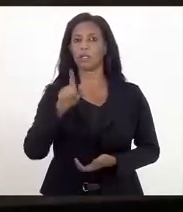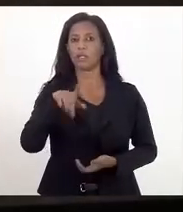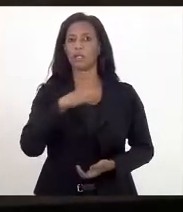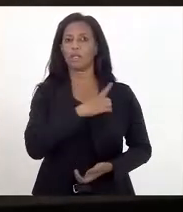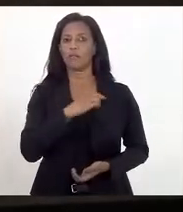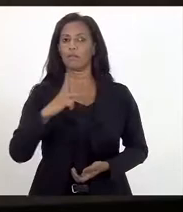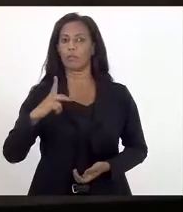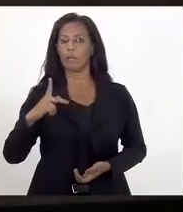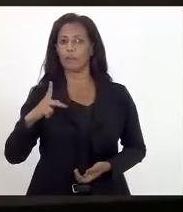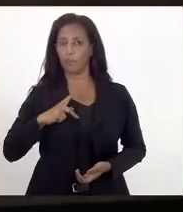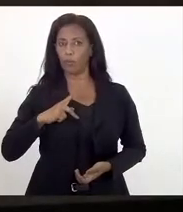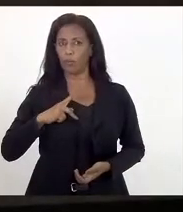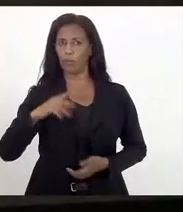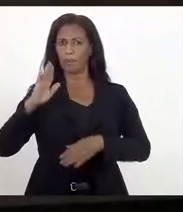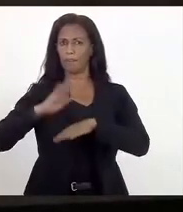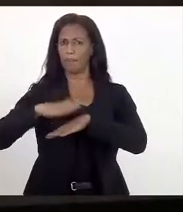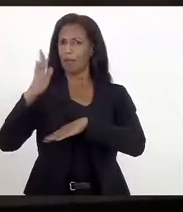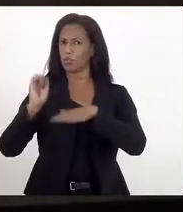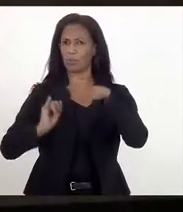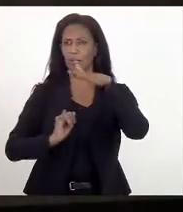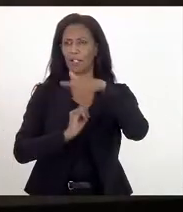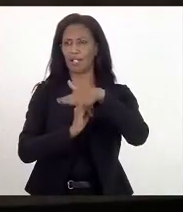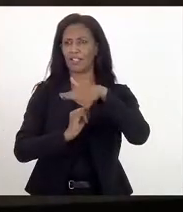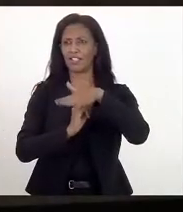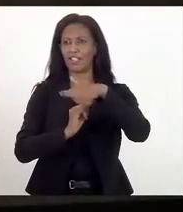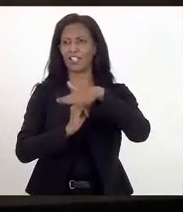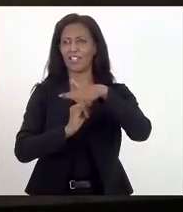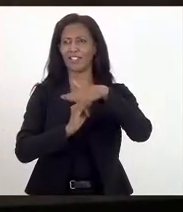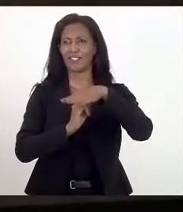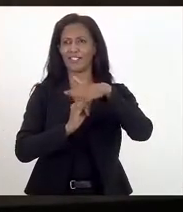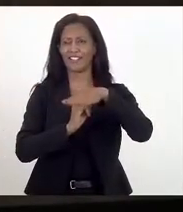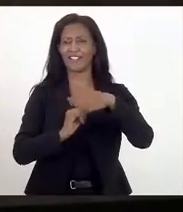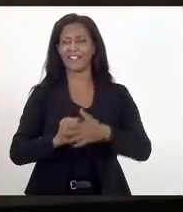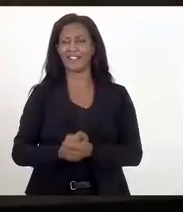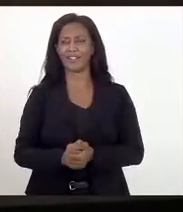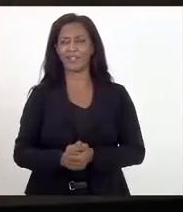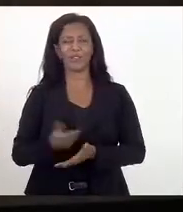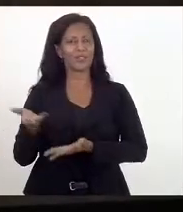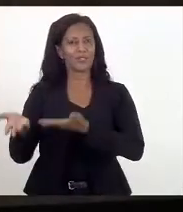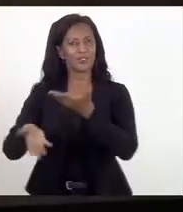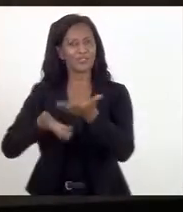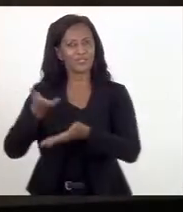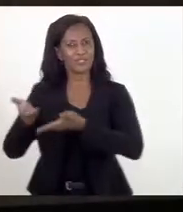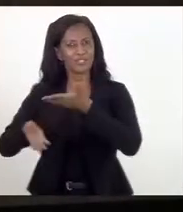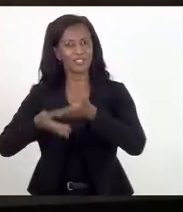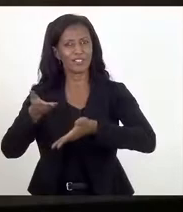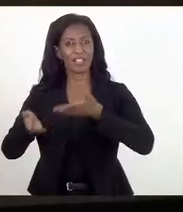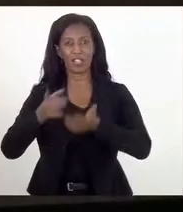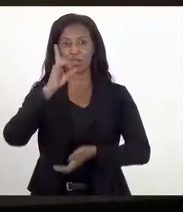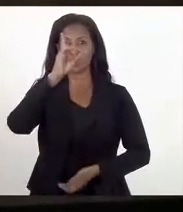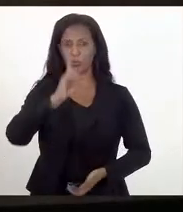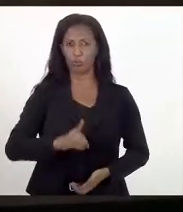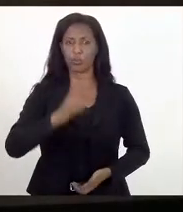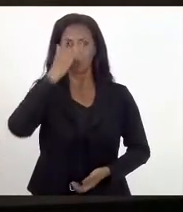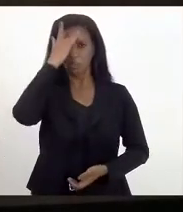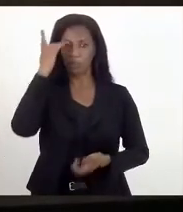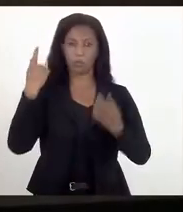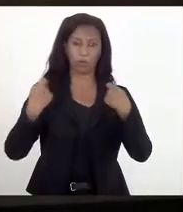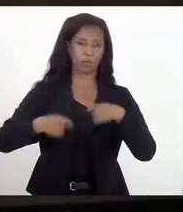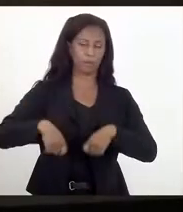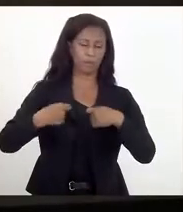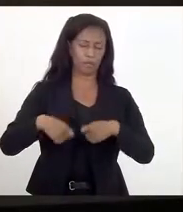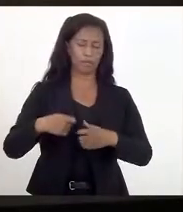defensoria pública. Muito mais do uma instituição, uma missão de cuidar dos direitos dos que mais precisam. Então,